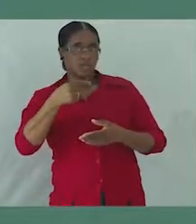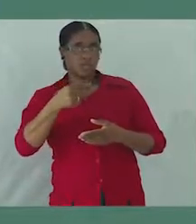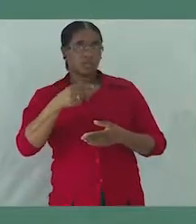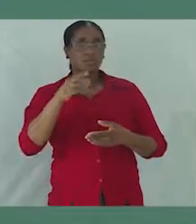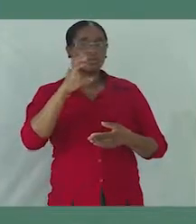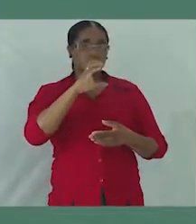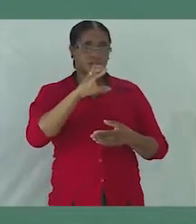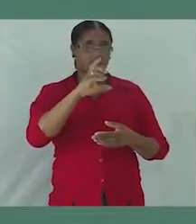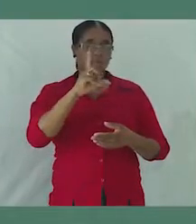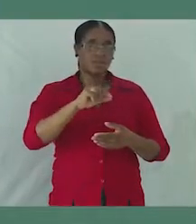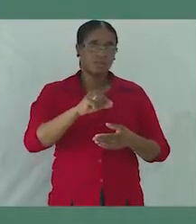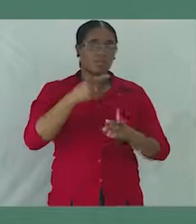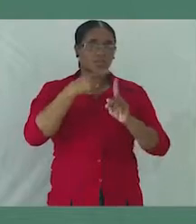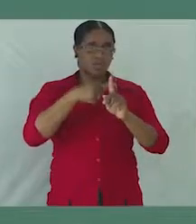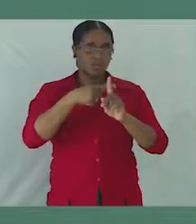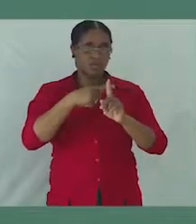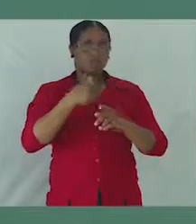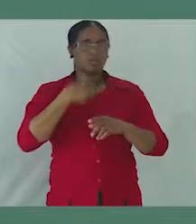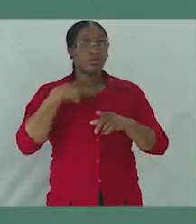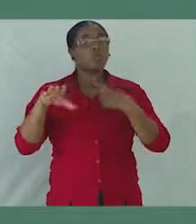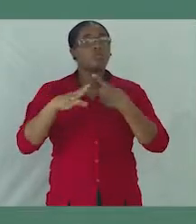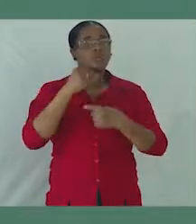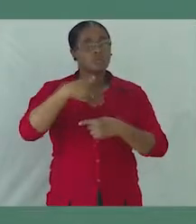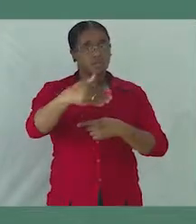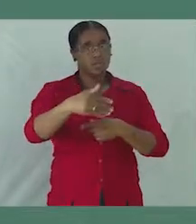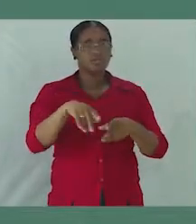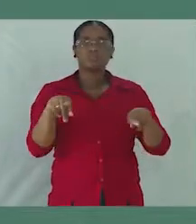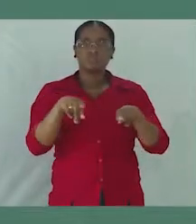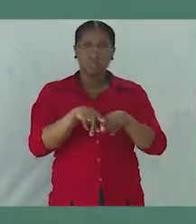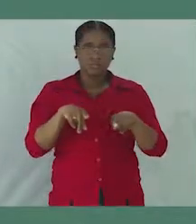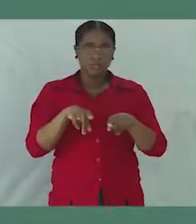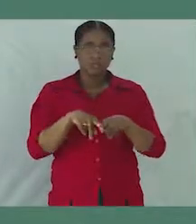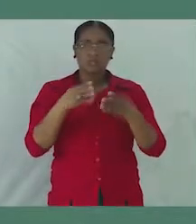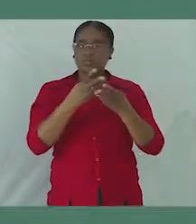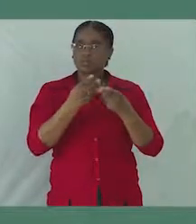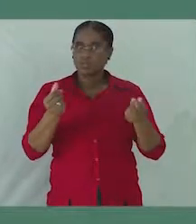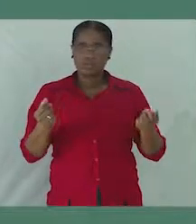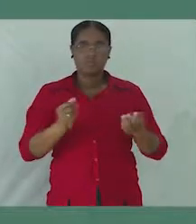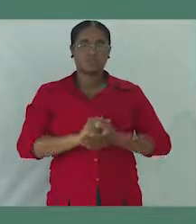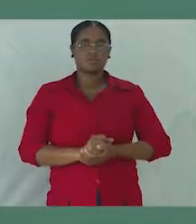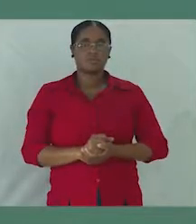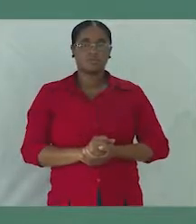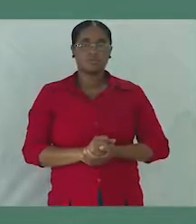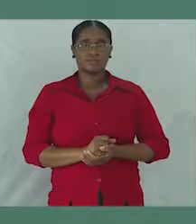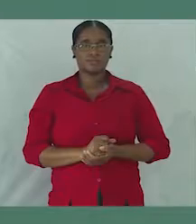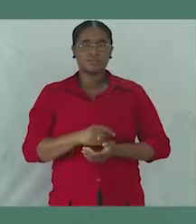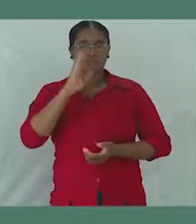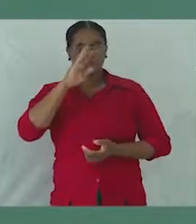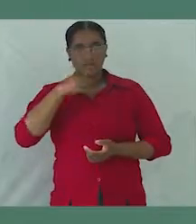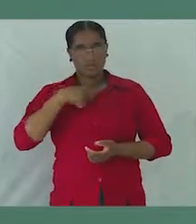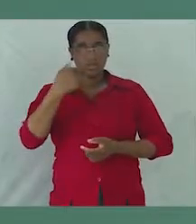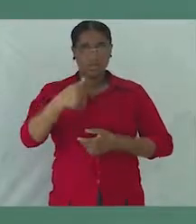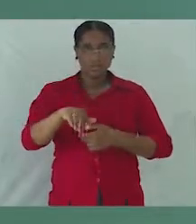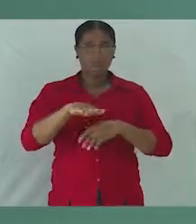o C fosse positivo, eu obteria o mesmo resultado. Se eu tivesse